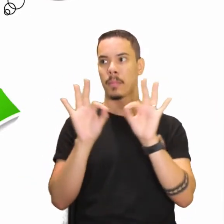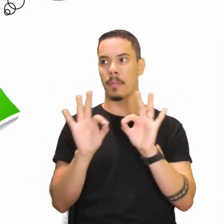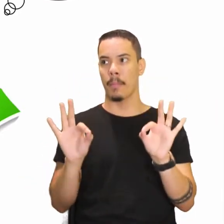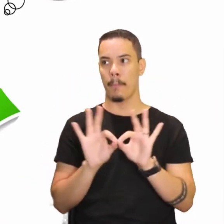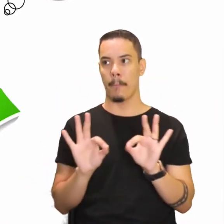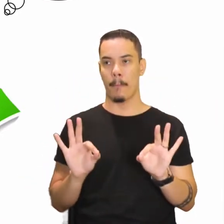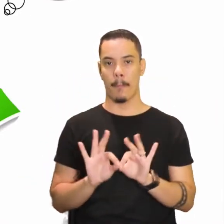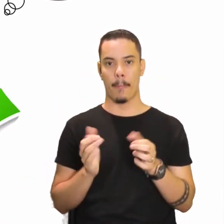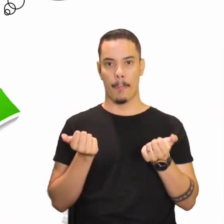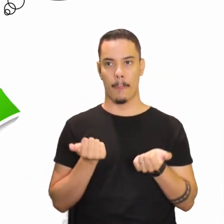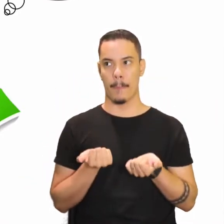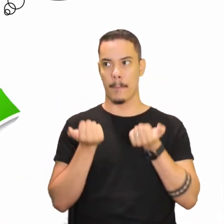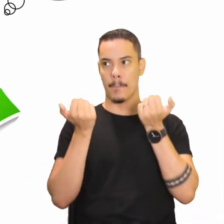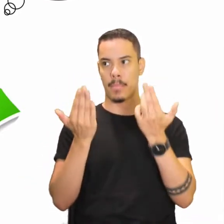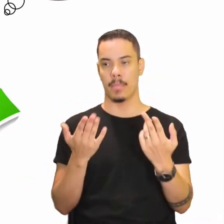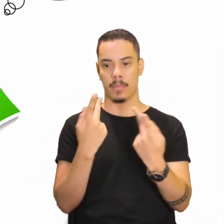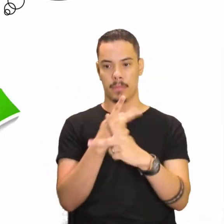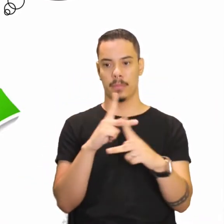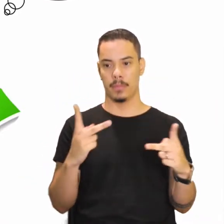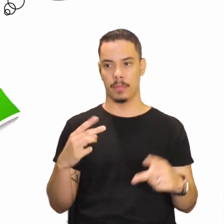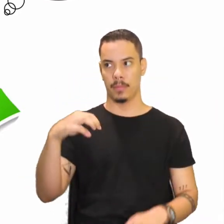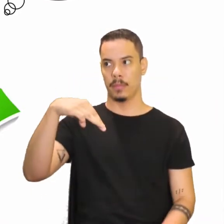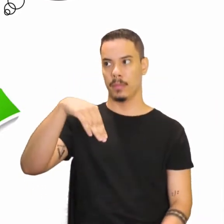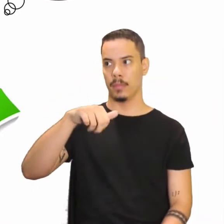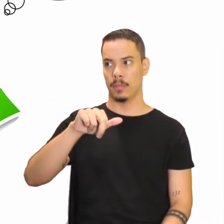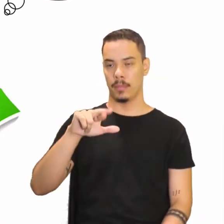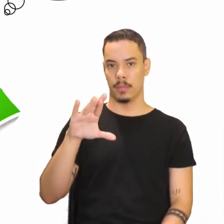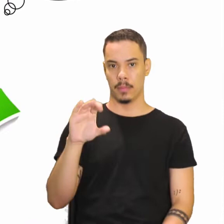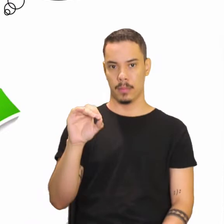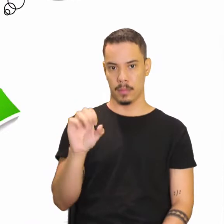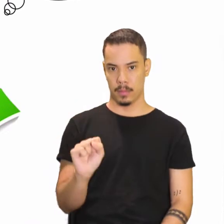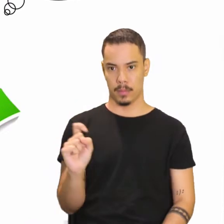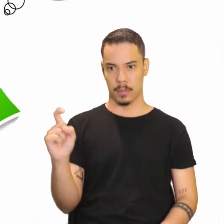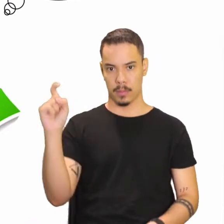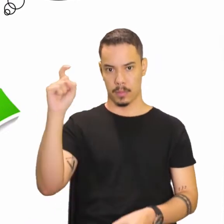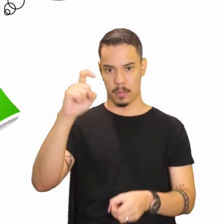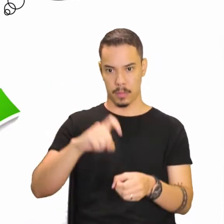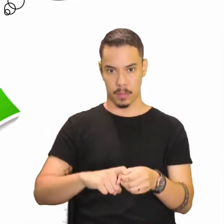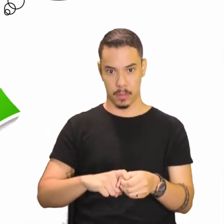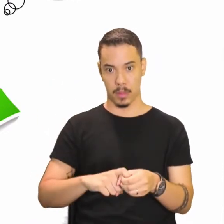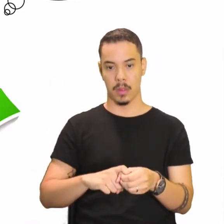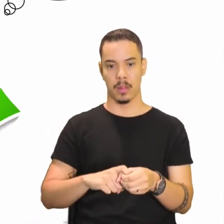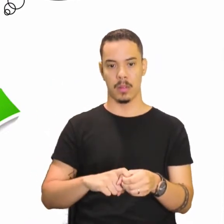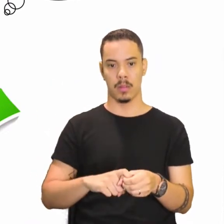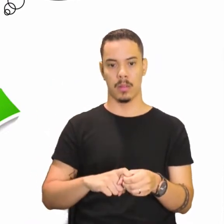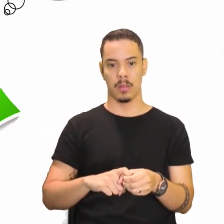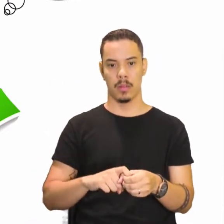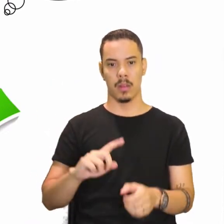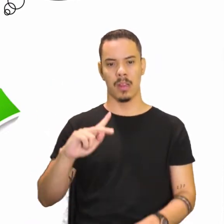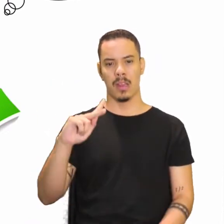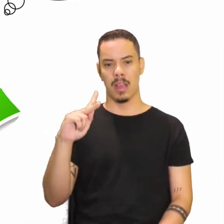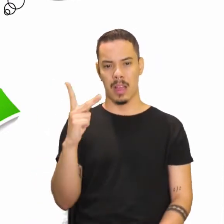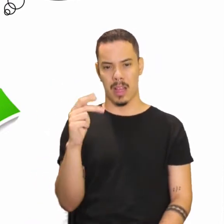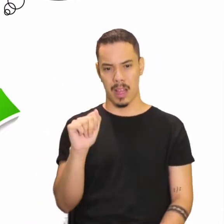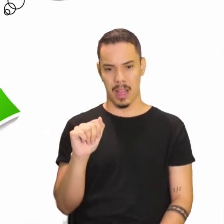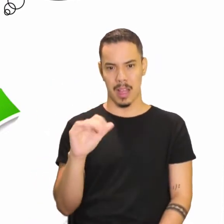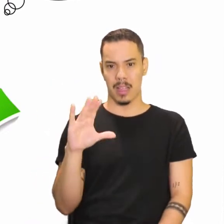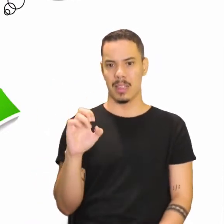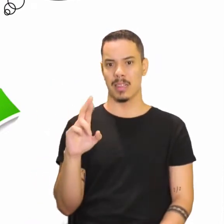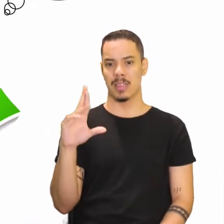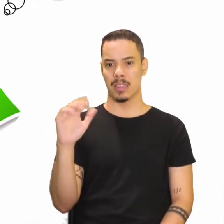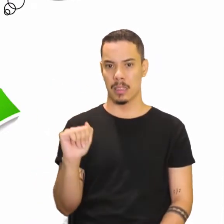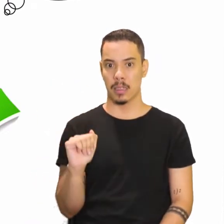ó. Olha só, Marcos voltou há cerca de 1 ano. De novo, 1 ano. Vamos colocar aqui